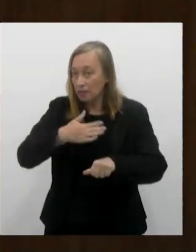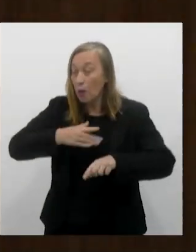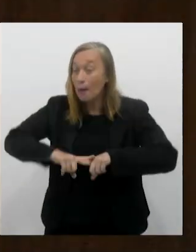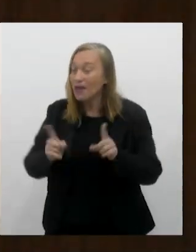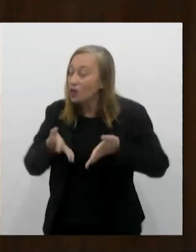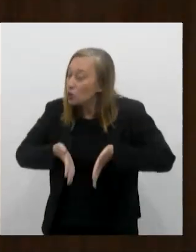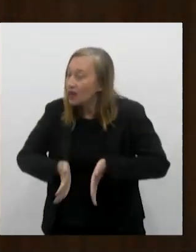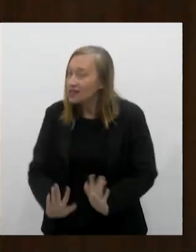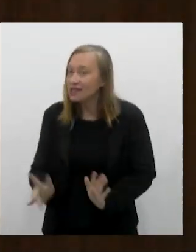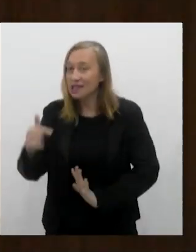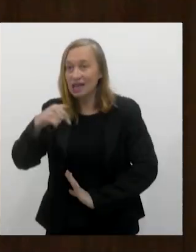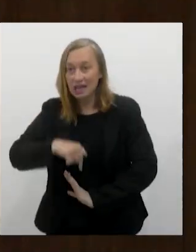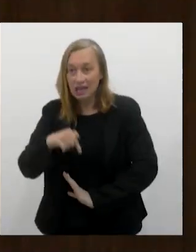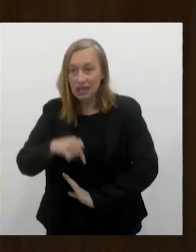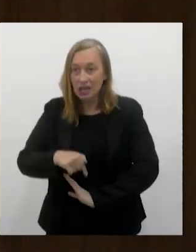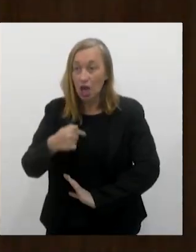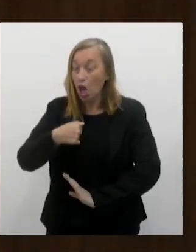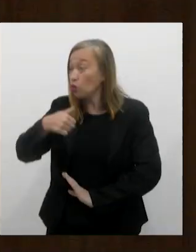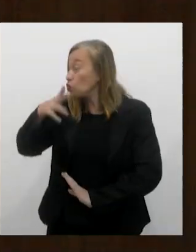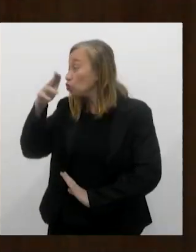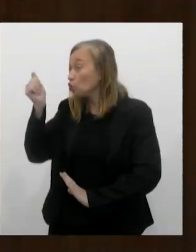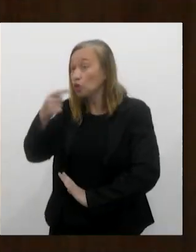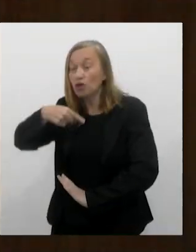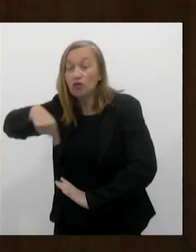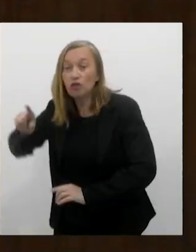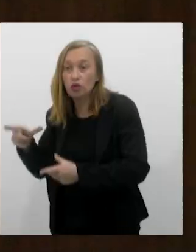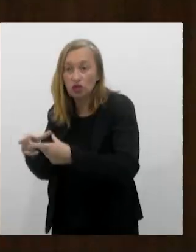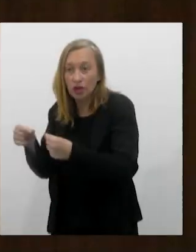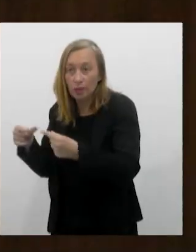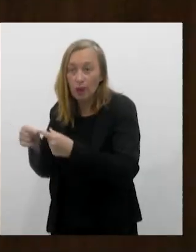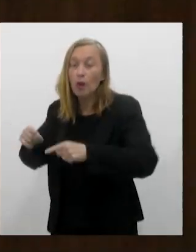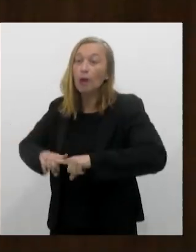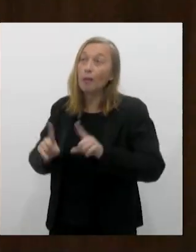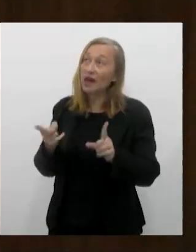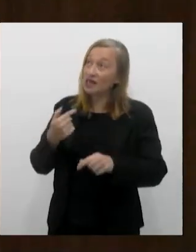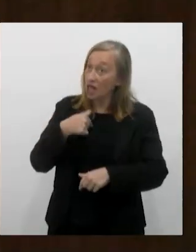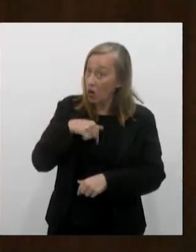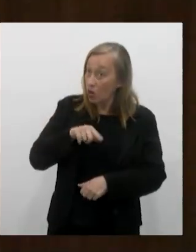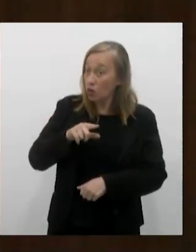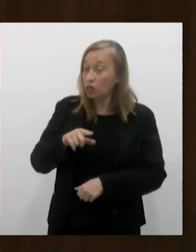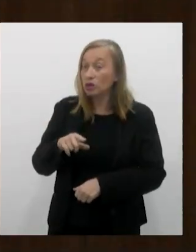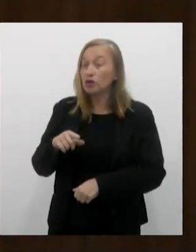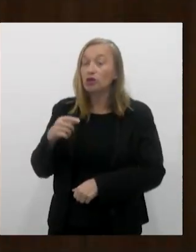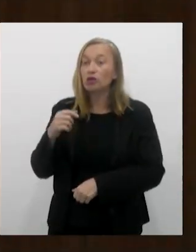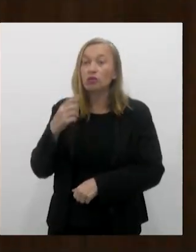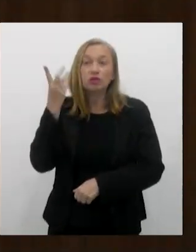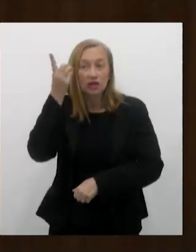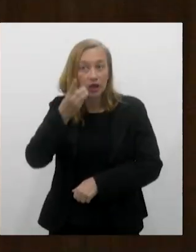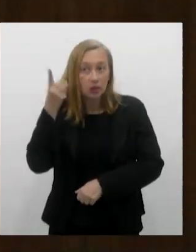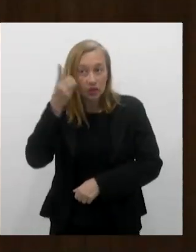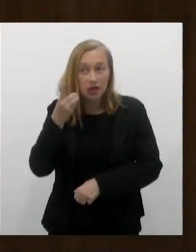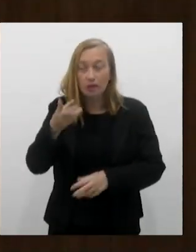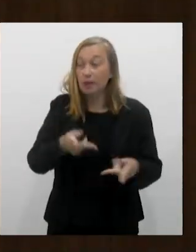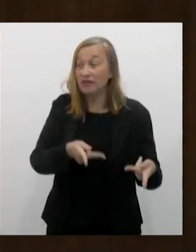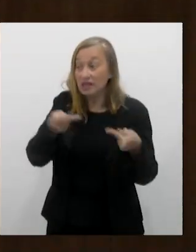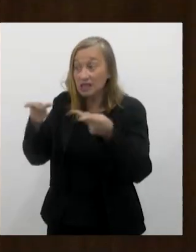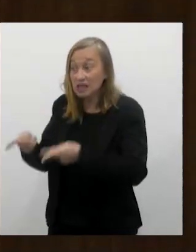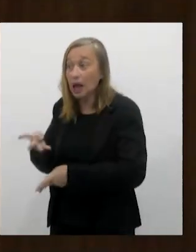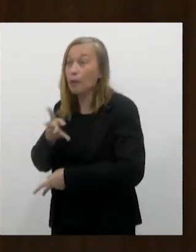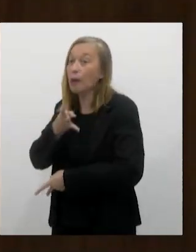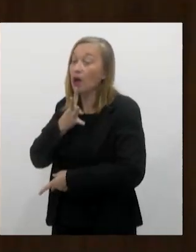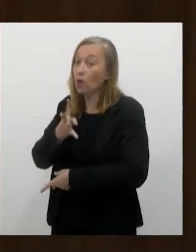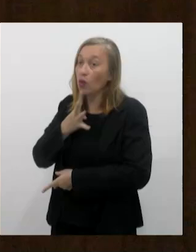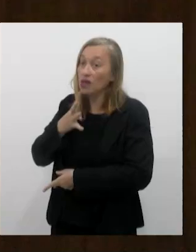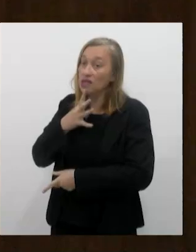aqui, para não falar que eu nunca fui ao Japão, tive como deputada agora para visitar, para conhecer e